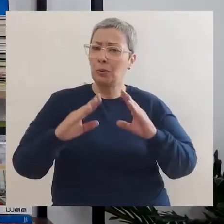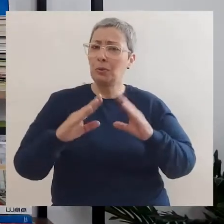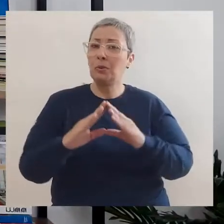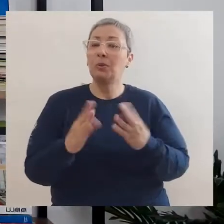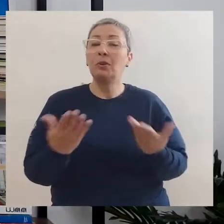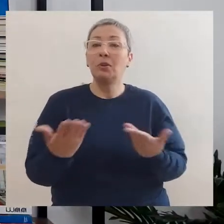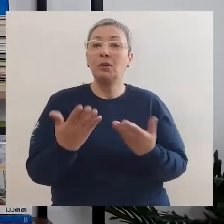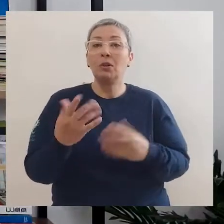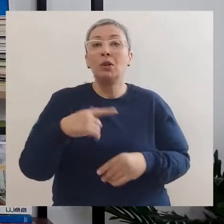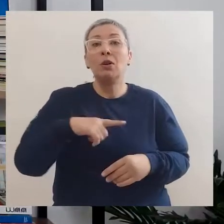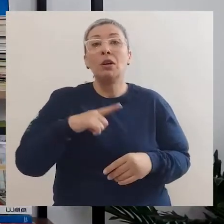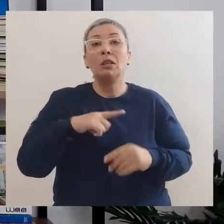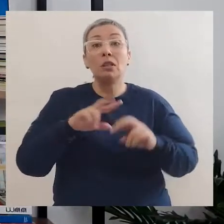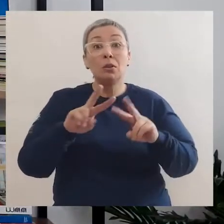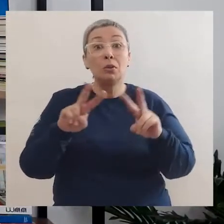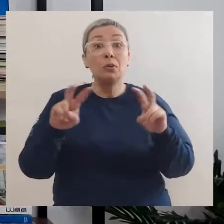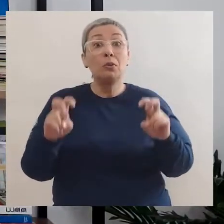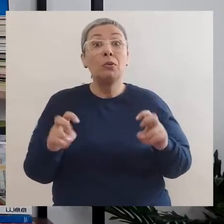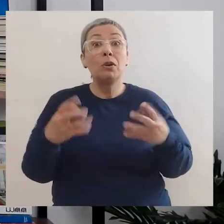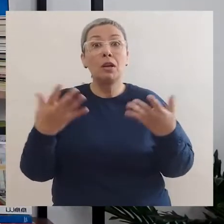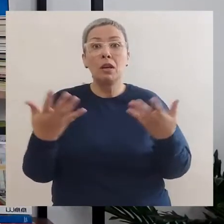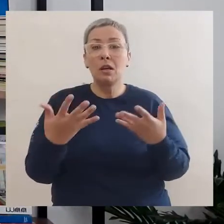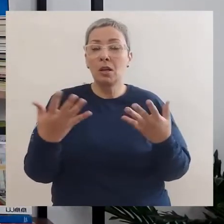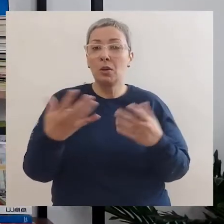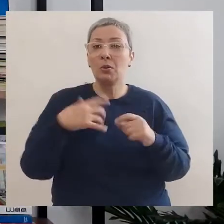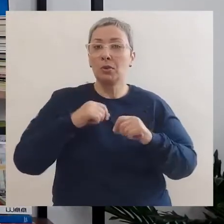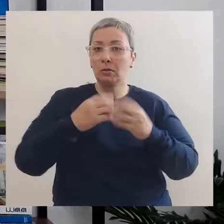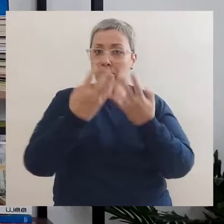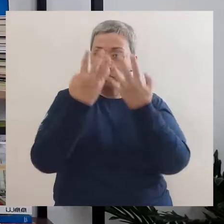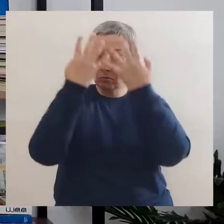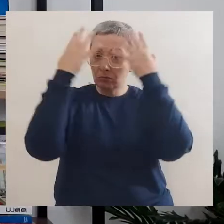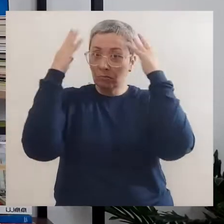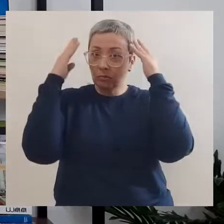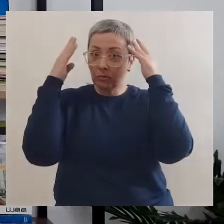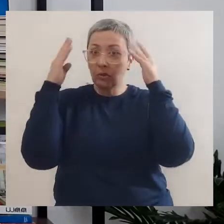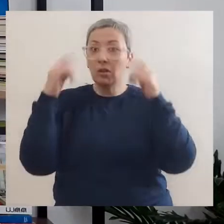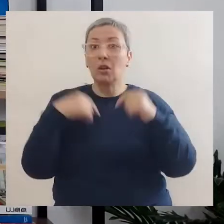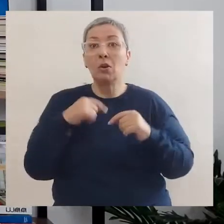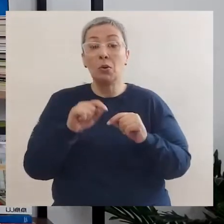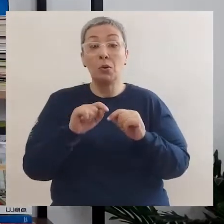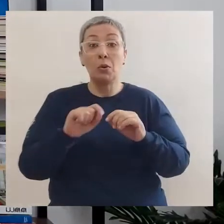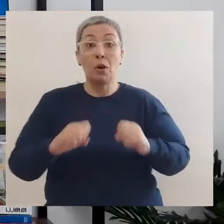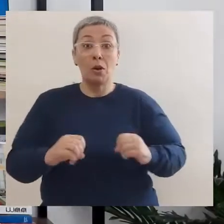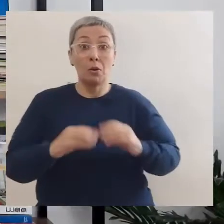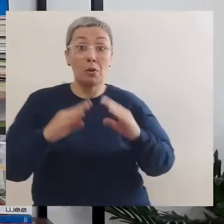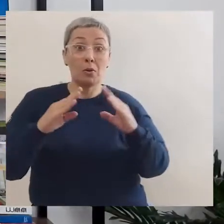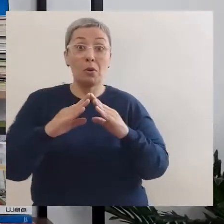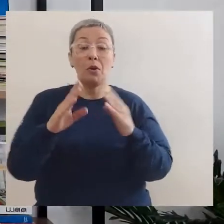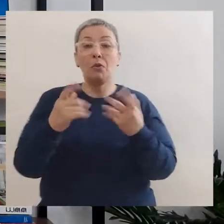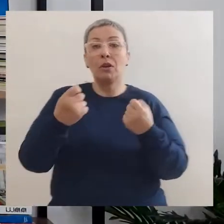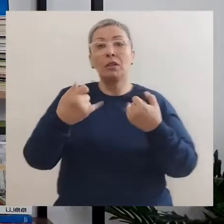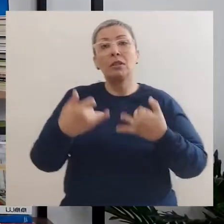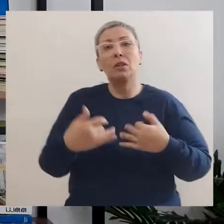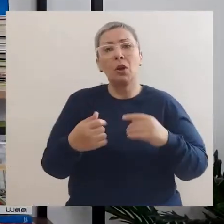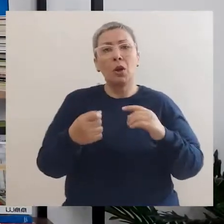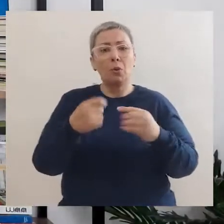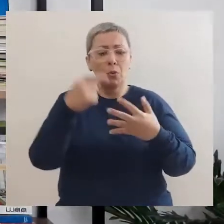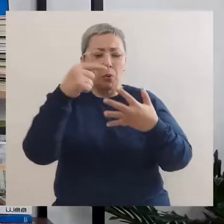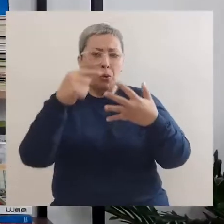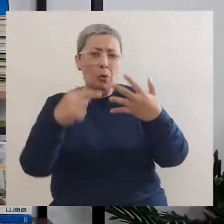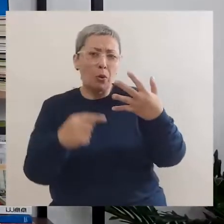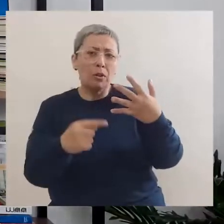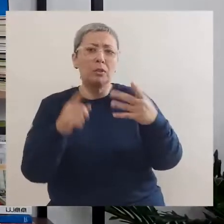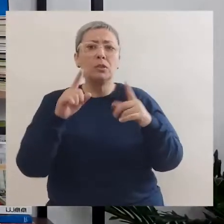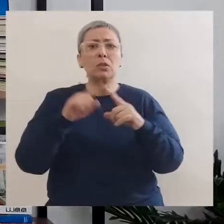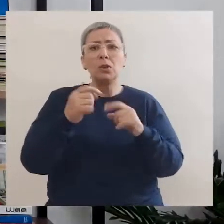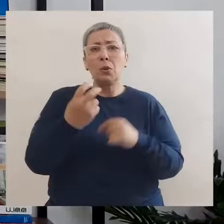outros programas, nosso tema foi falar sobre indígenas, né? Nesse programa nós vamos falar sobre um dos